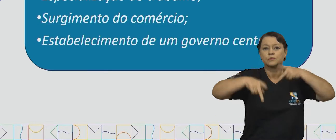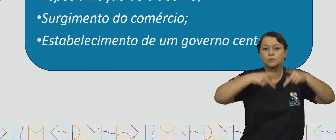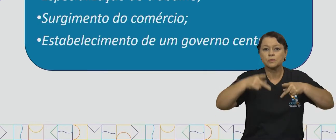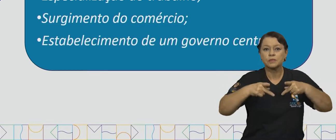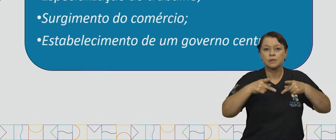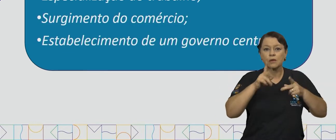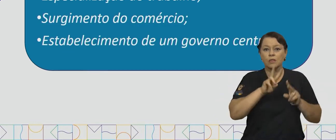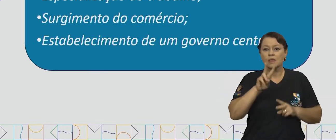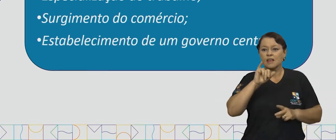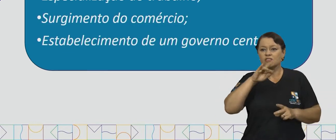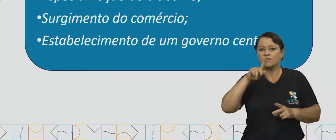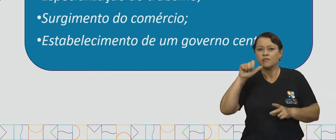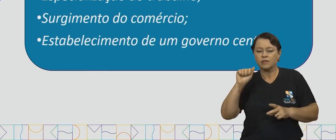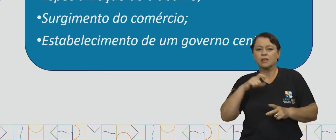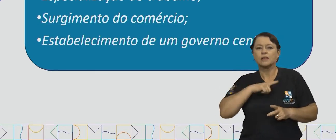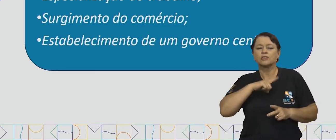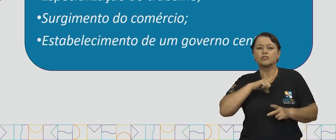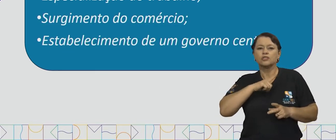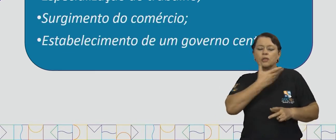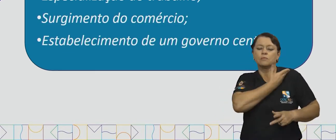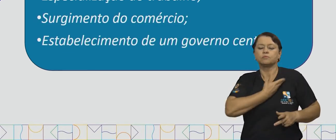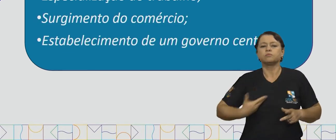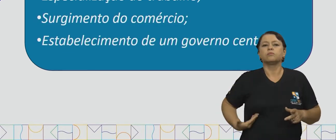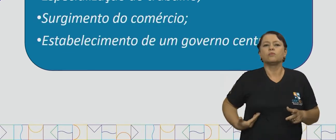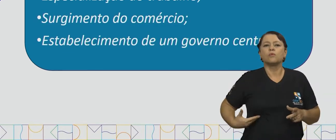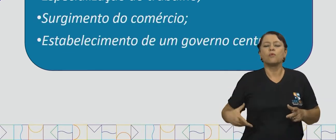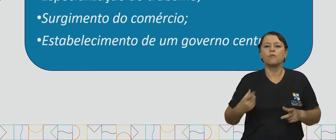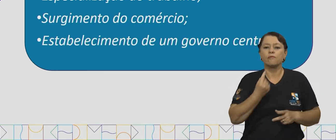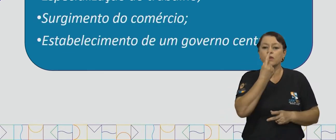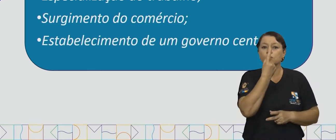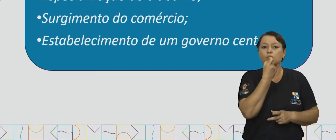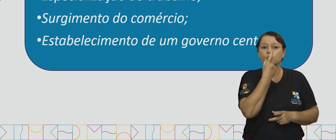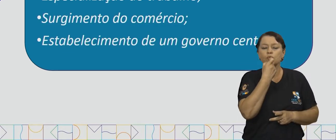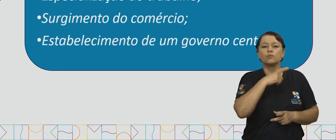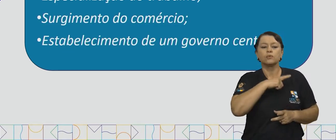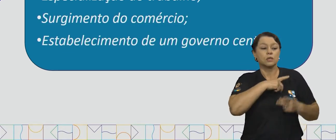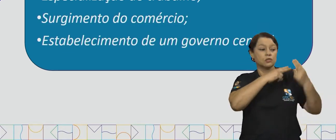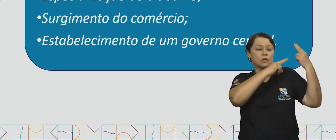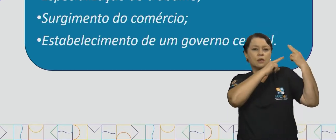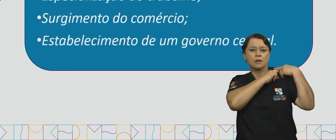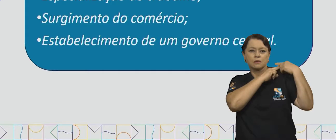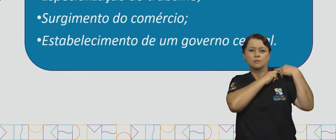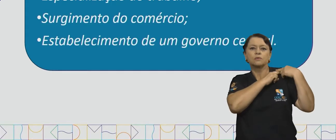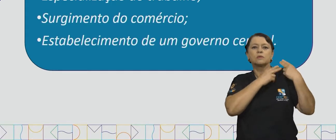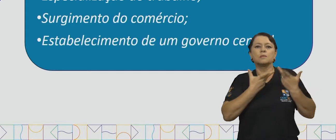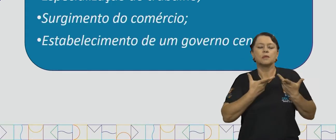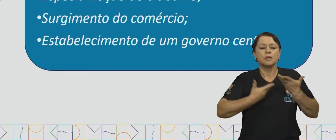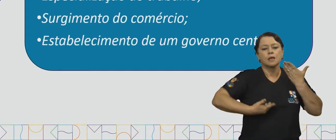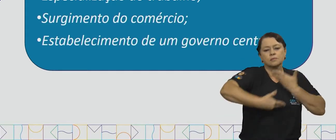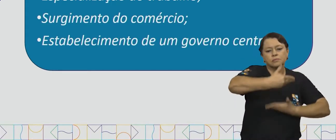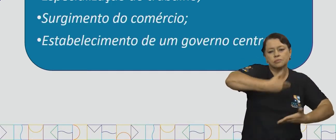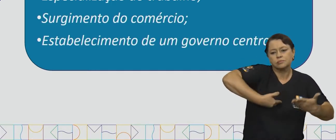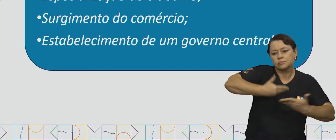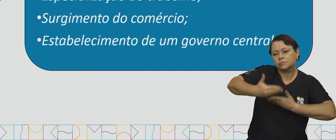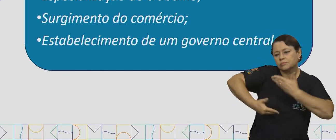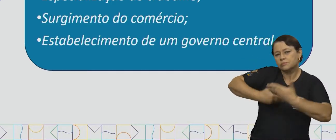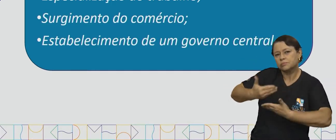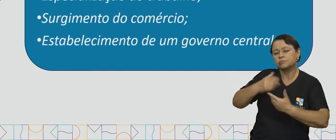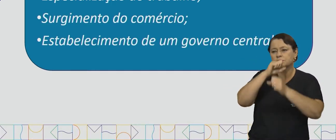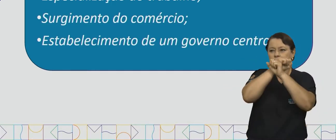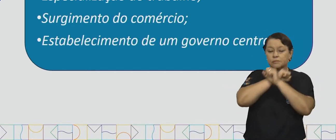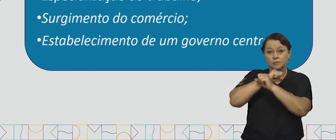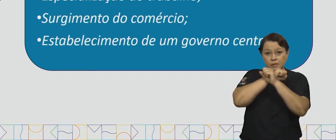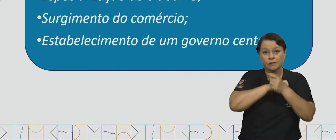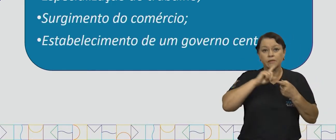obrigar a instalação de um governo central, que se responsabilizava pelo fornecimento de certos serviços, como